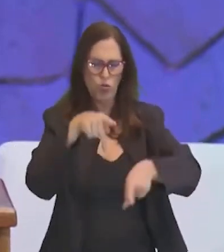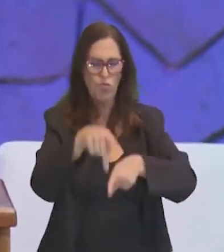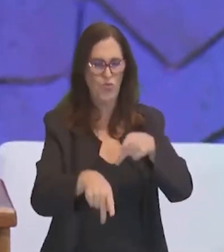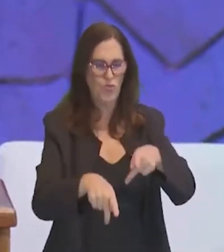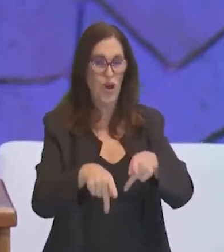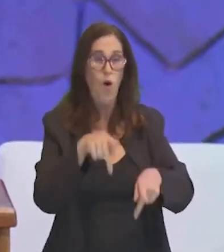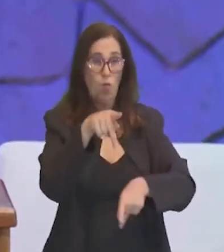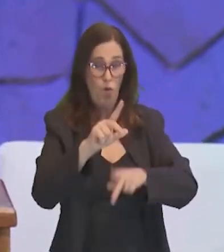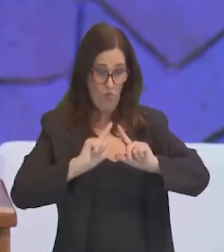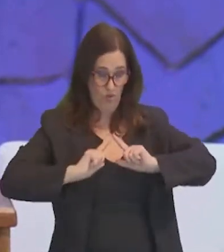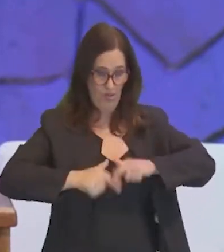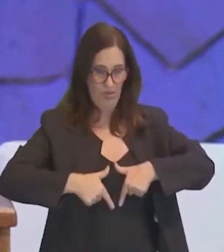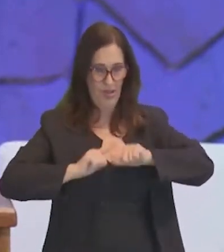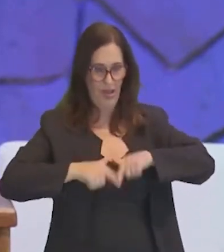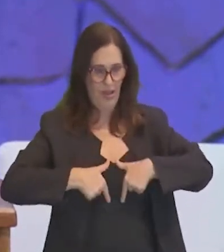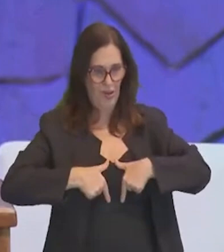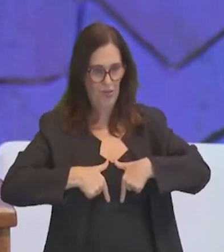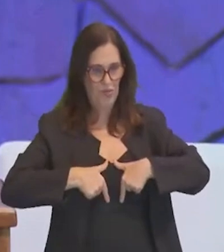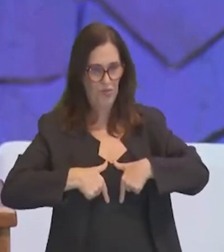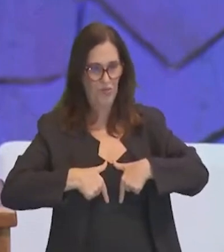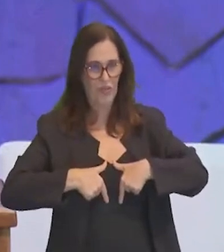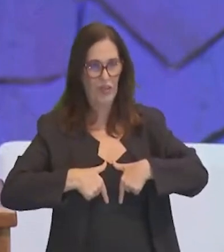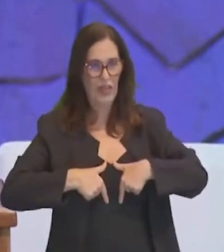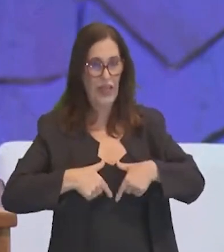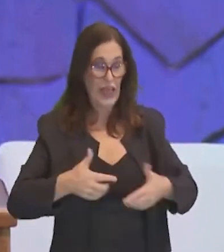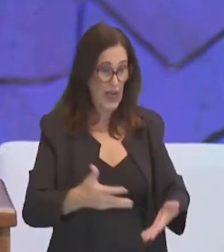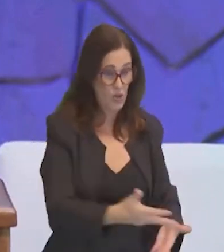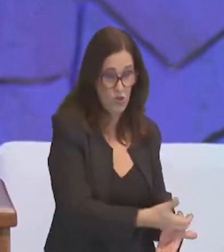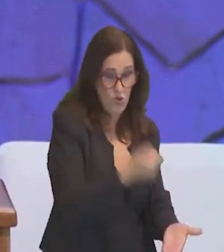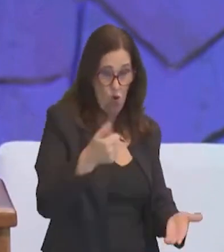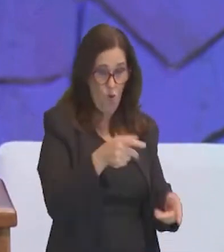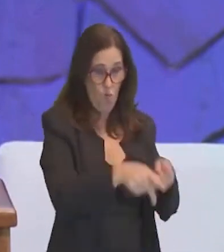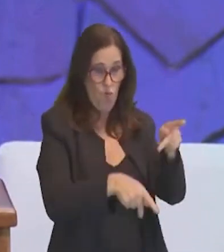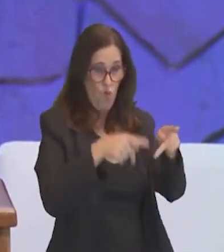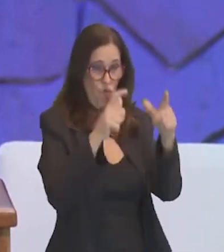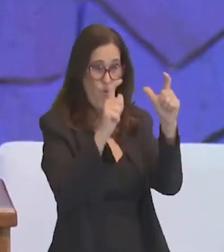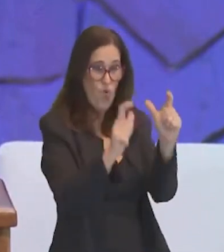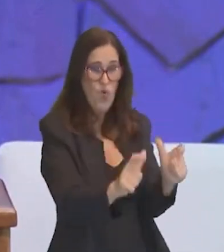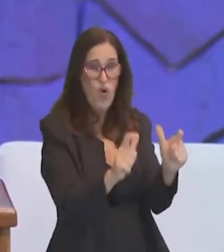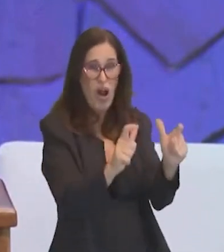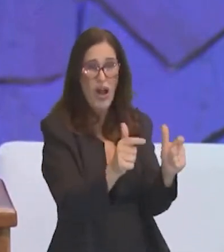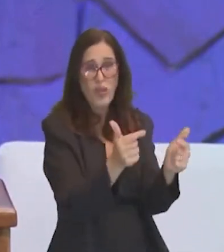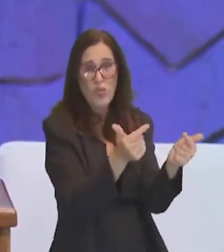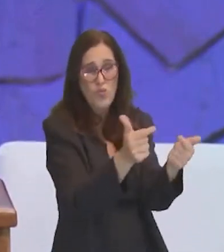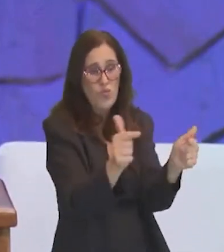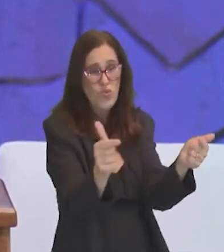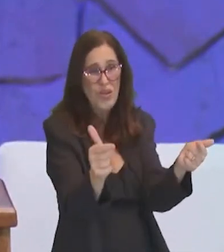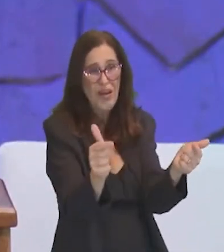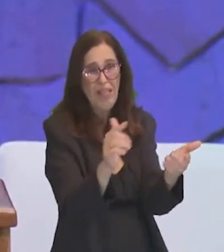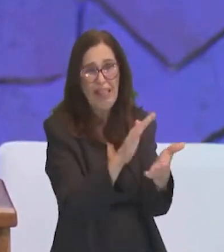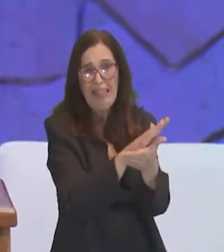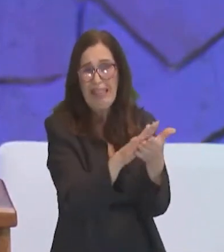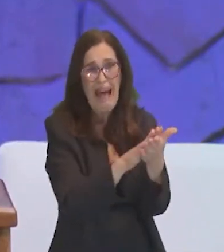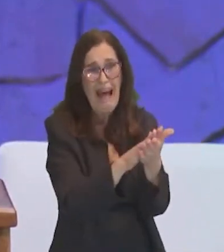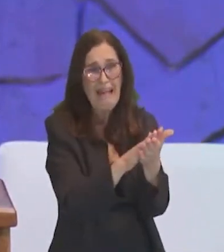o povo de Israel, que Ele tirou o povo de um lugar onde não tinha fartura de